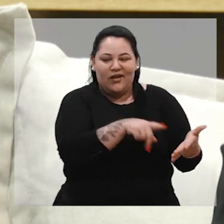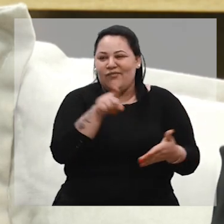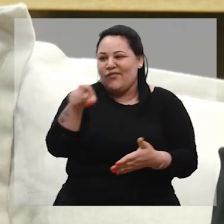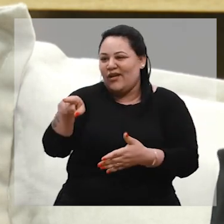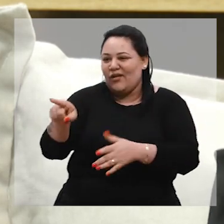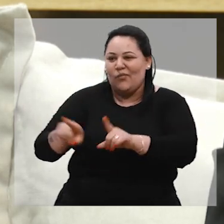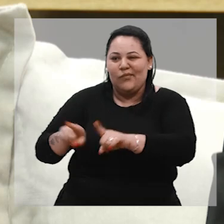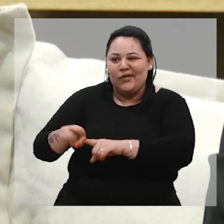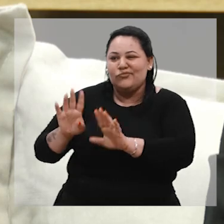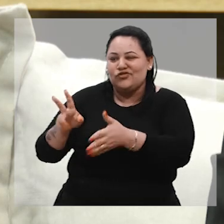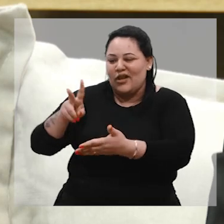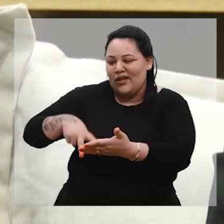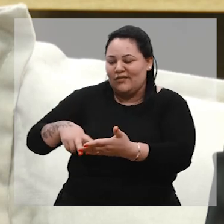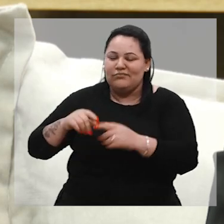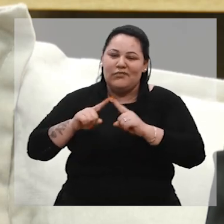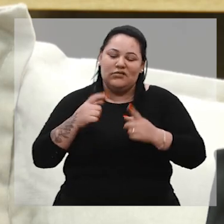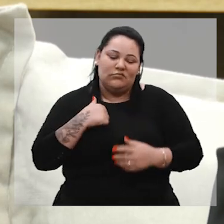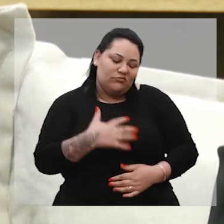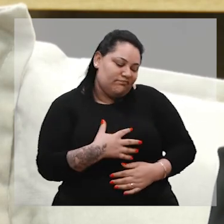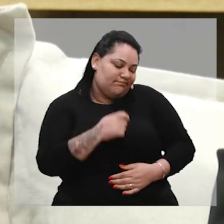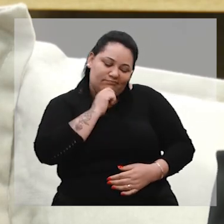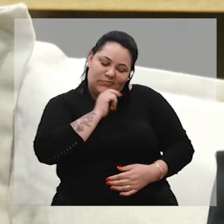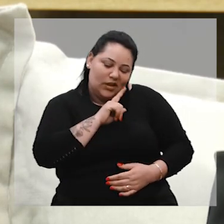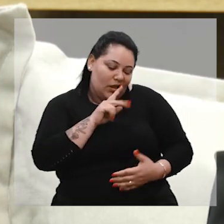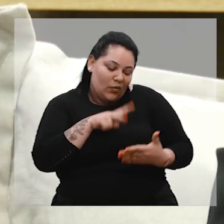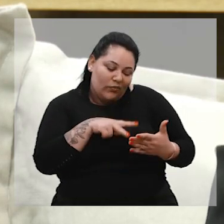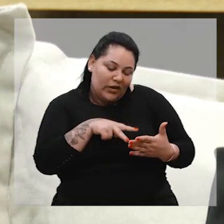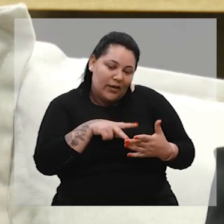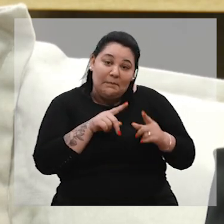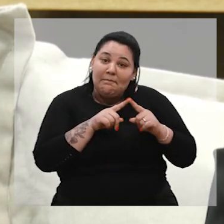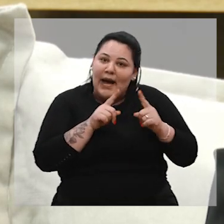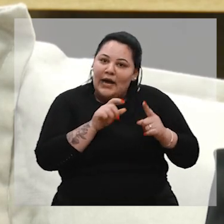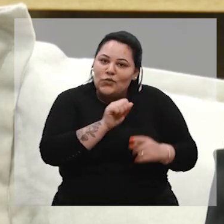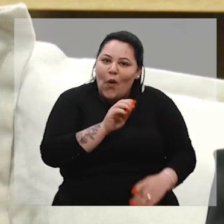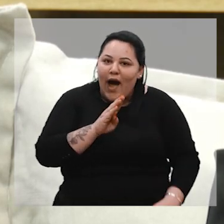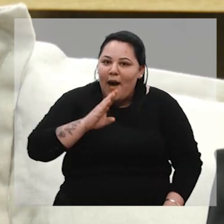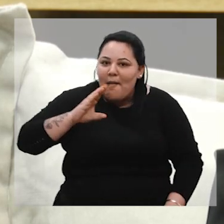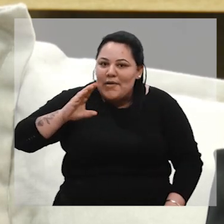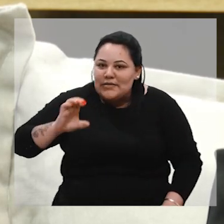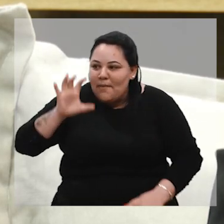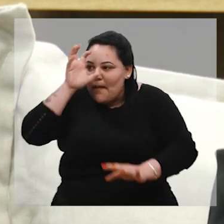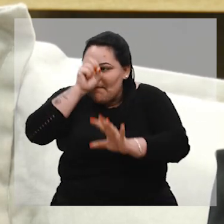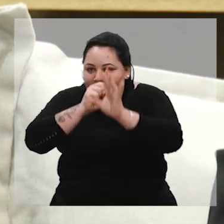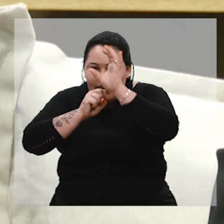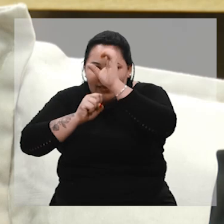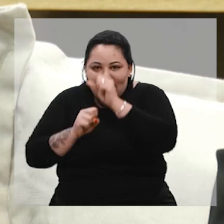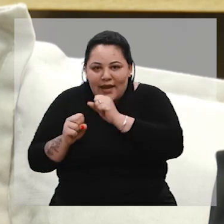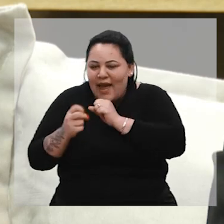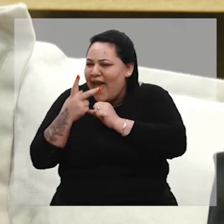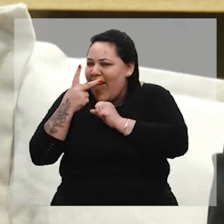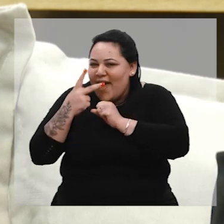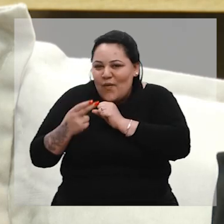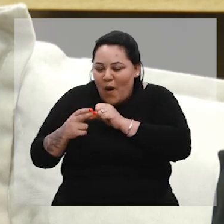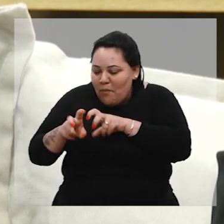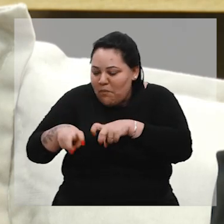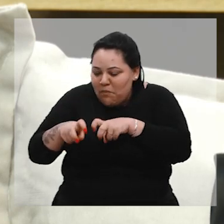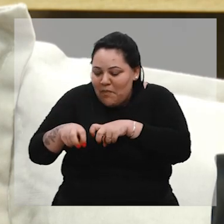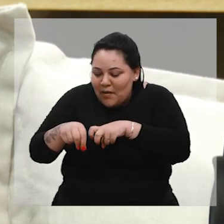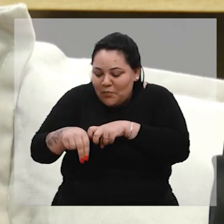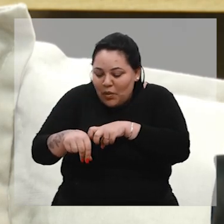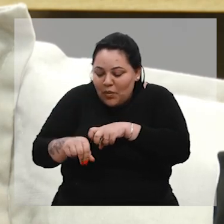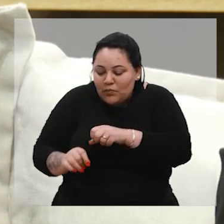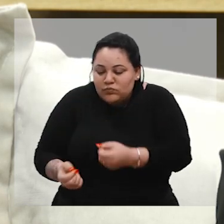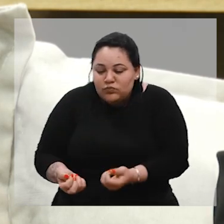está lendo, o priminho lê e o meu ainda não está lendo, mas a alfabetização ela é uma plantinha que tu vai